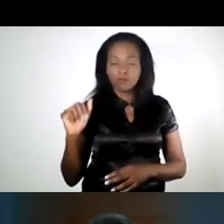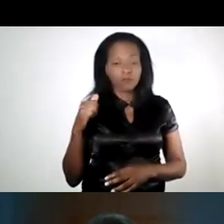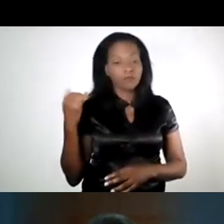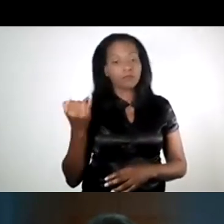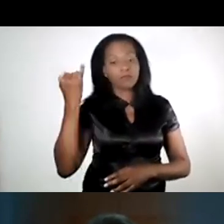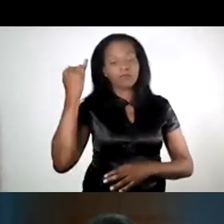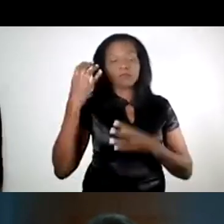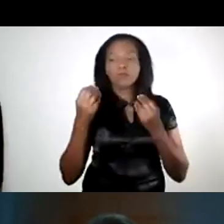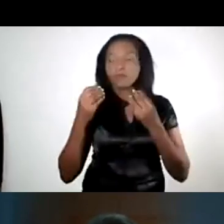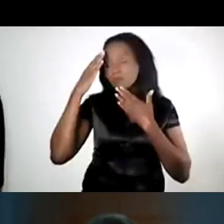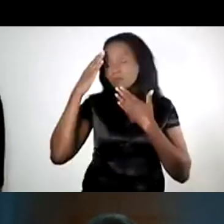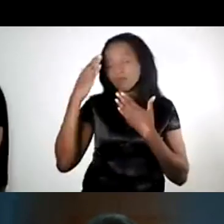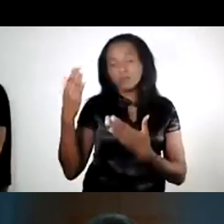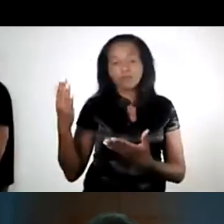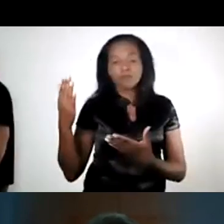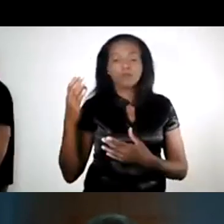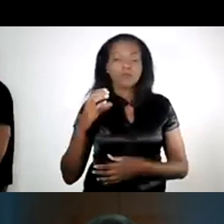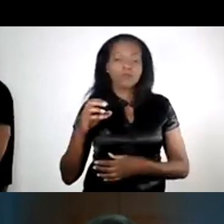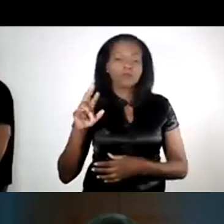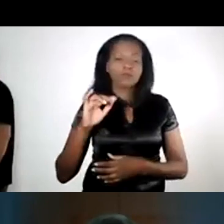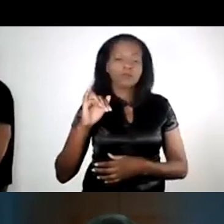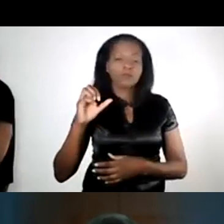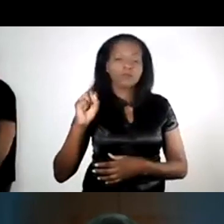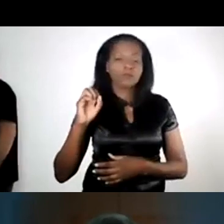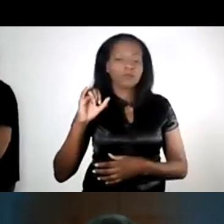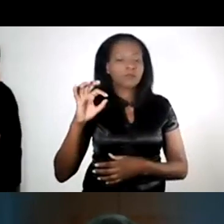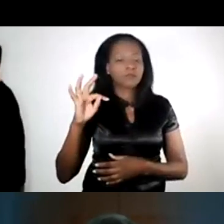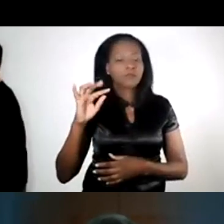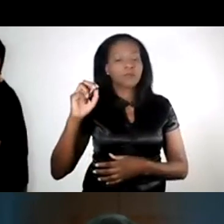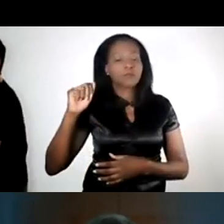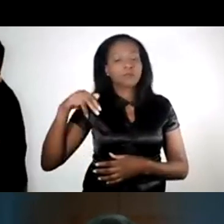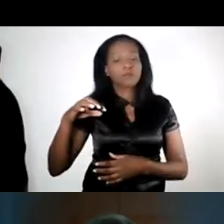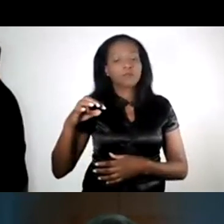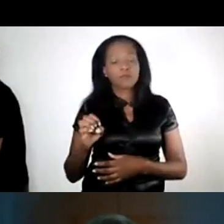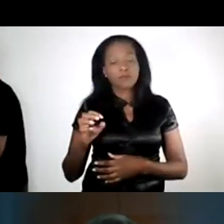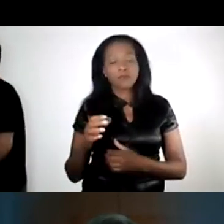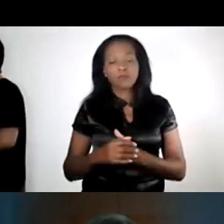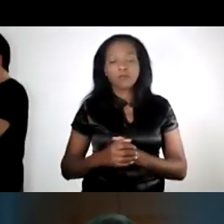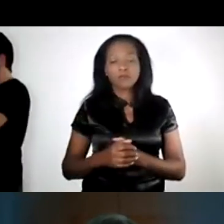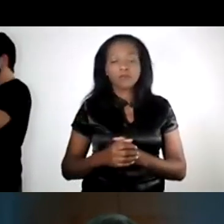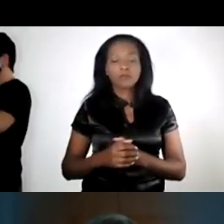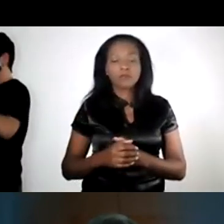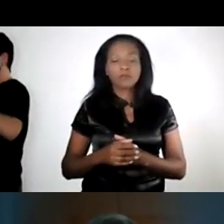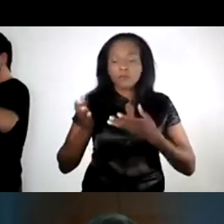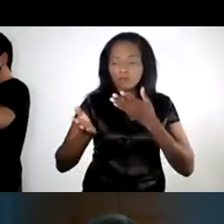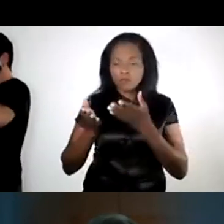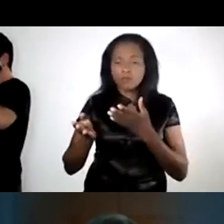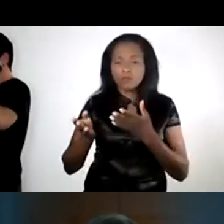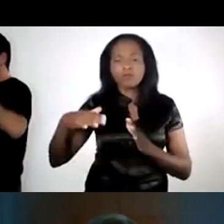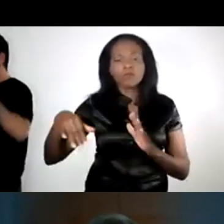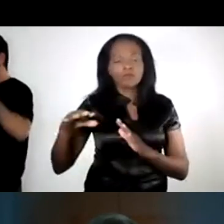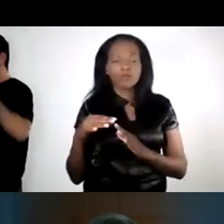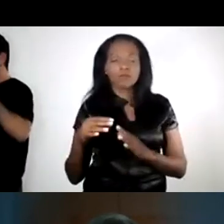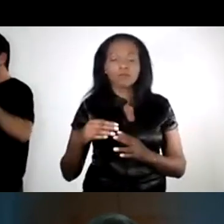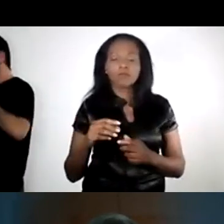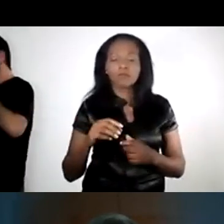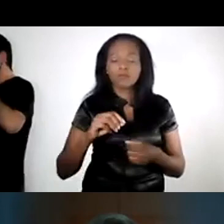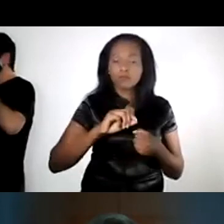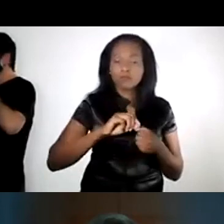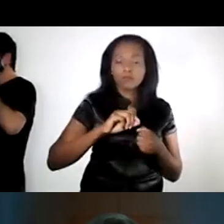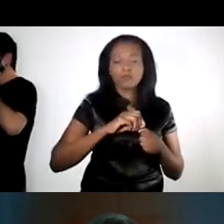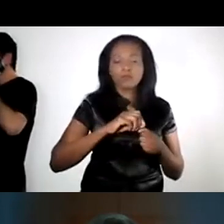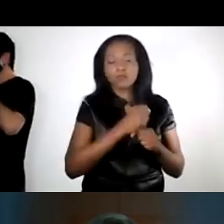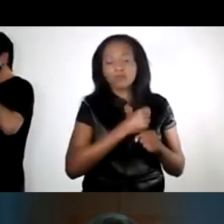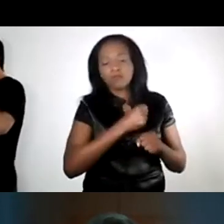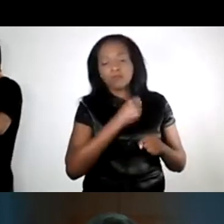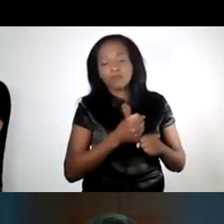muito a Cristina e a Viviane, porque realmente é pelo cuidado de vocês, né, pelo cuidado de vocês na construção dessa obra, porque é uma obra